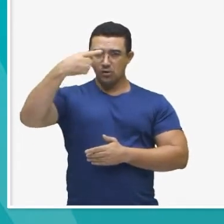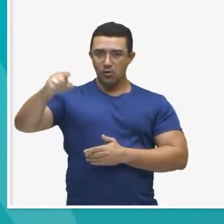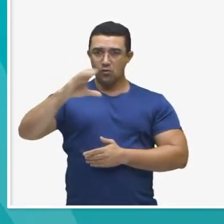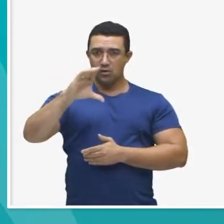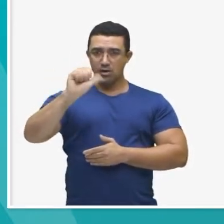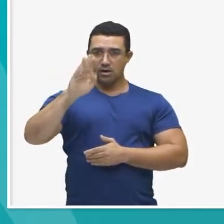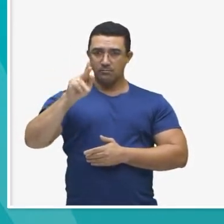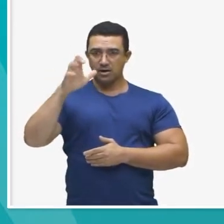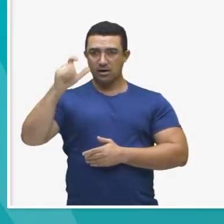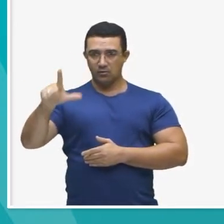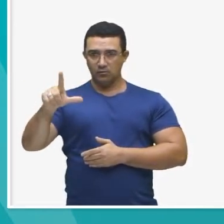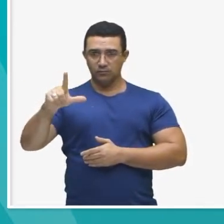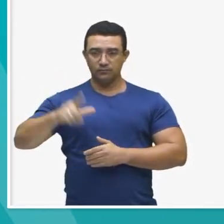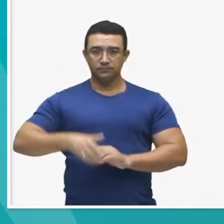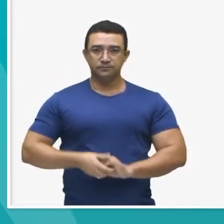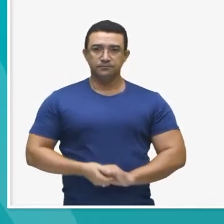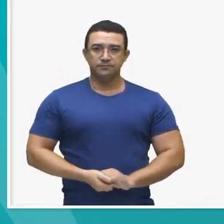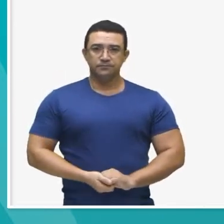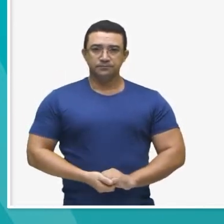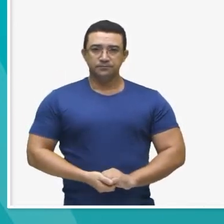Neto.